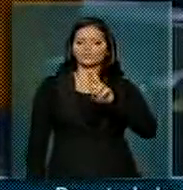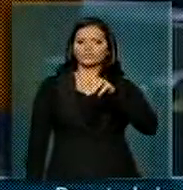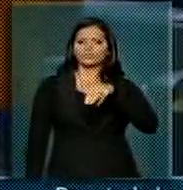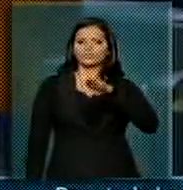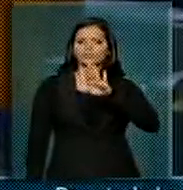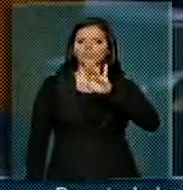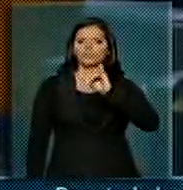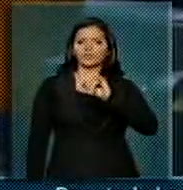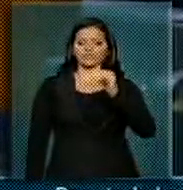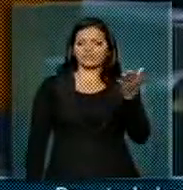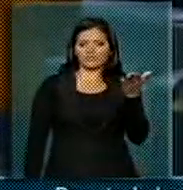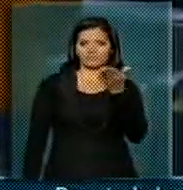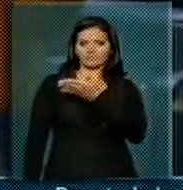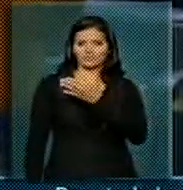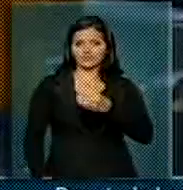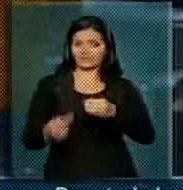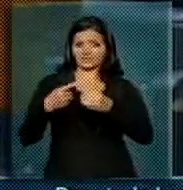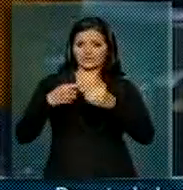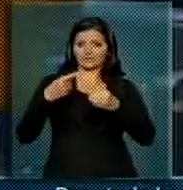em Caratinga